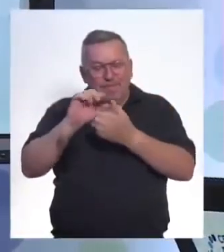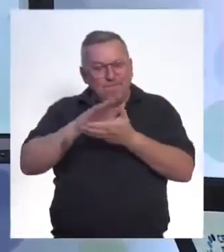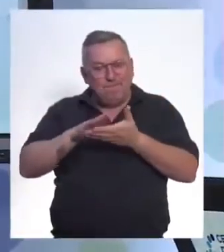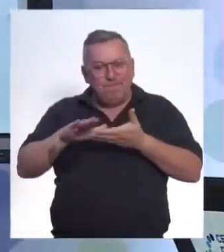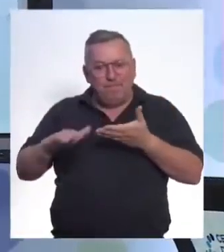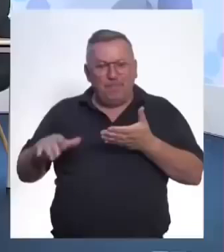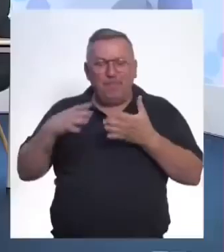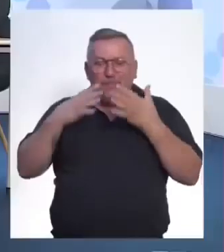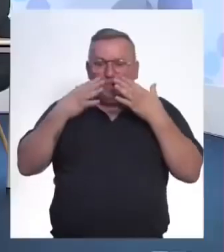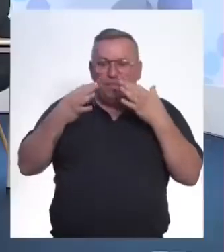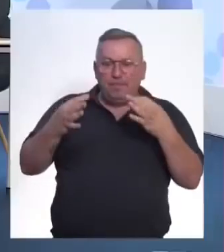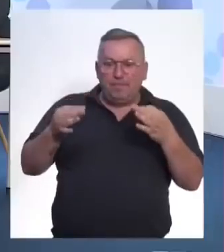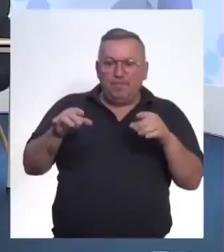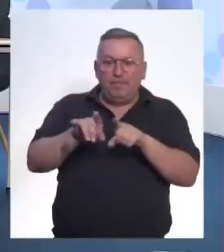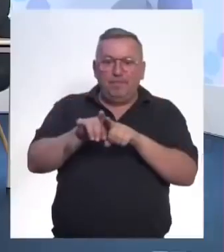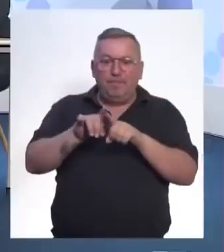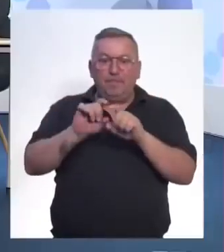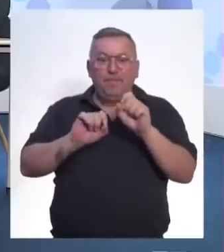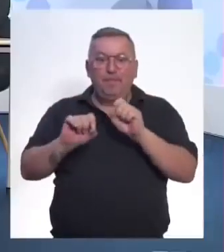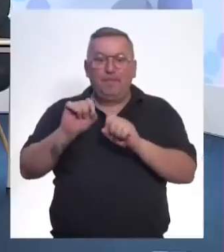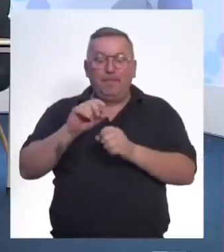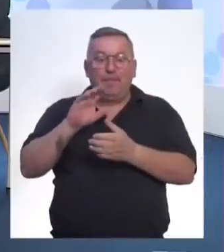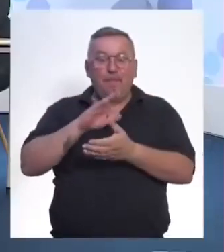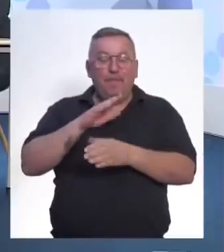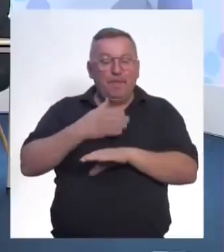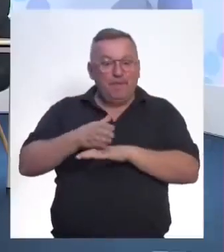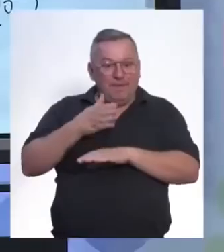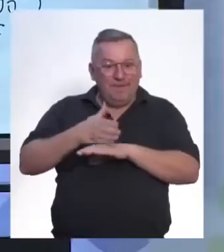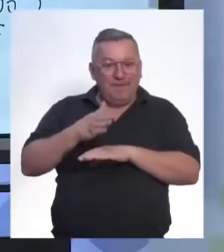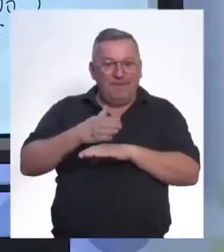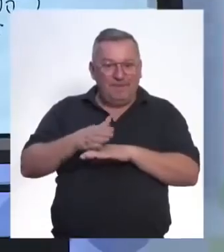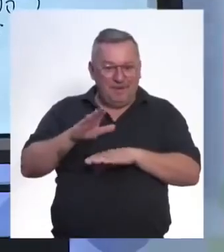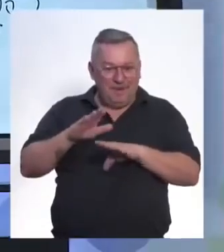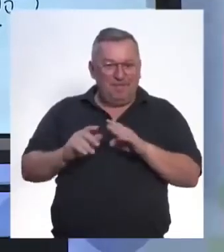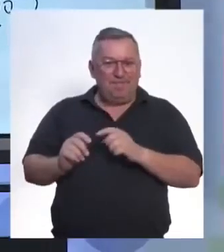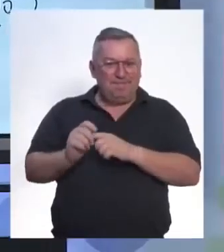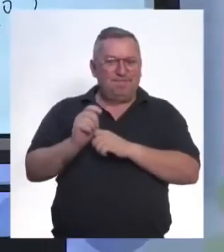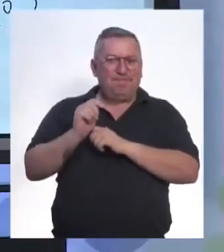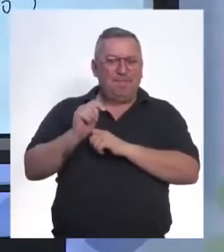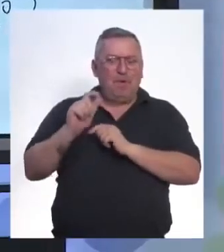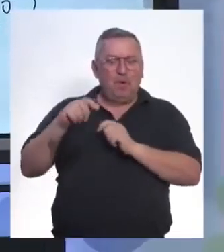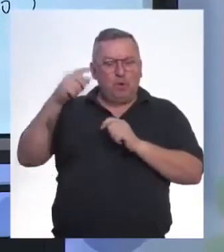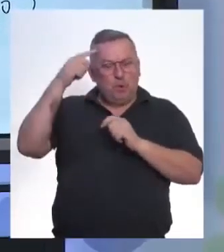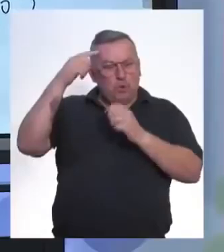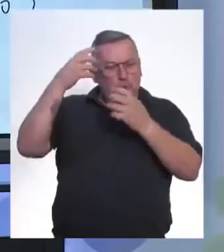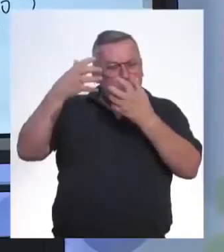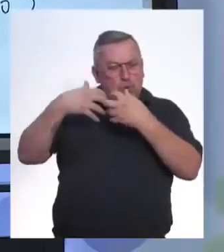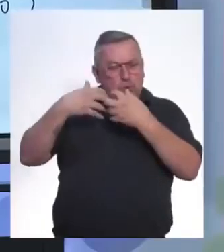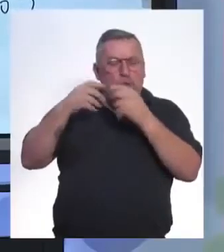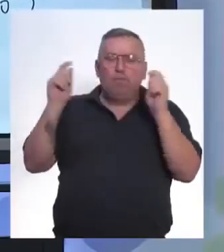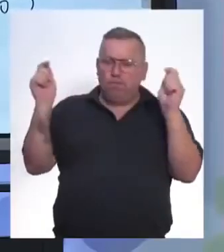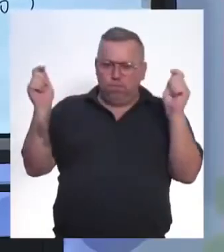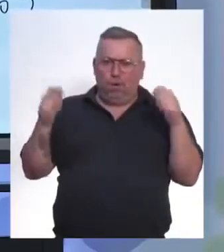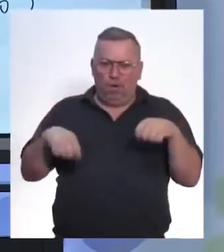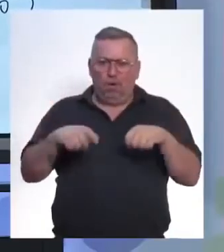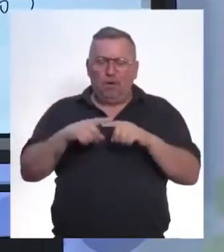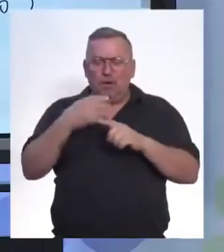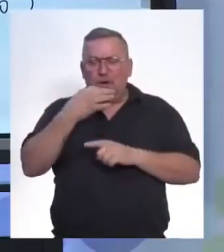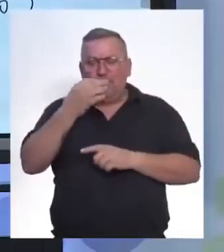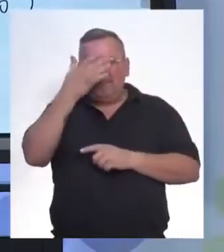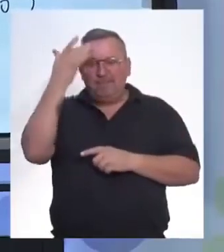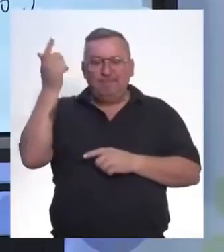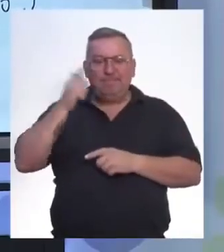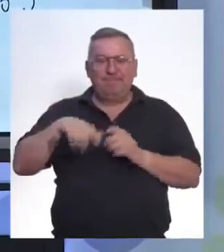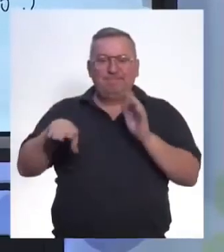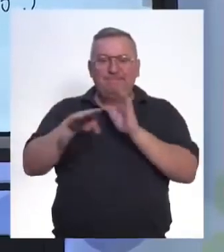que prestaram bastante atenção, mas é um exercíciozinho que engana. Você pode fazer mentalmente isso aí também? Pode. Acho que o pessoal que chegou